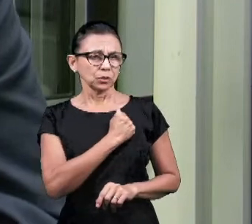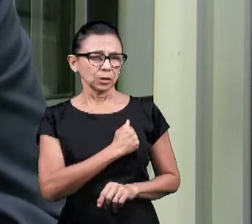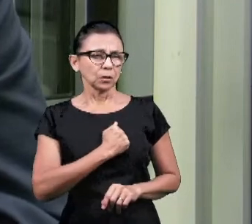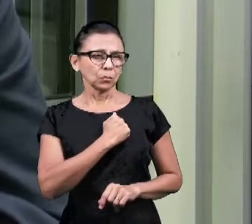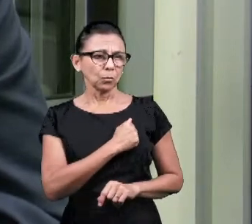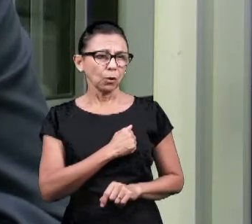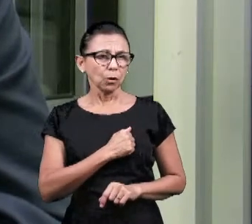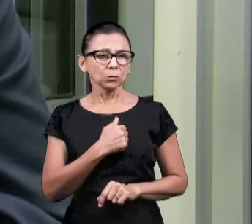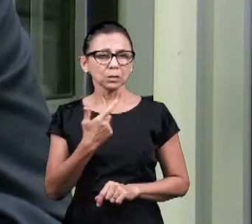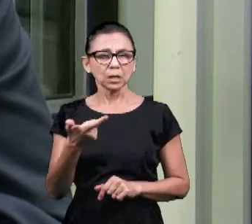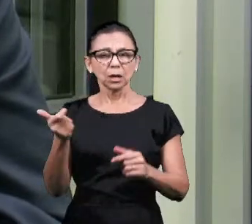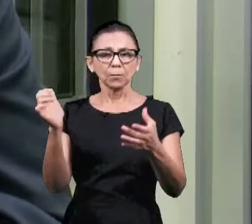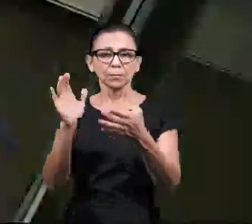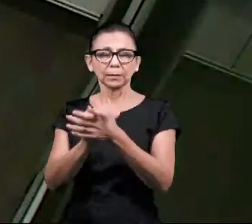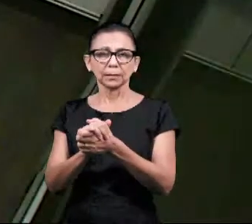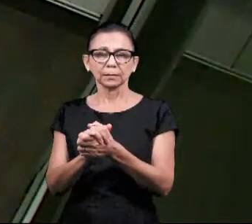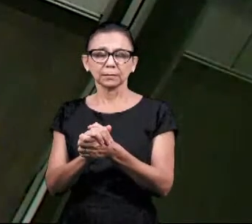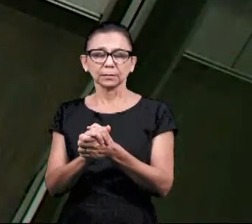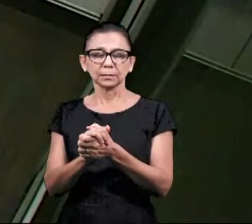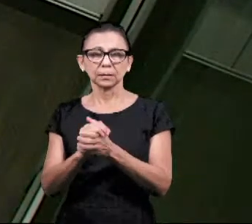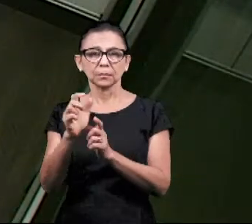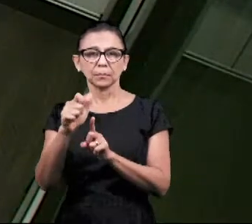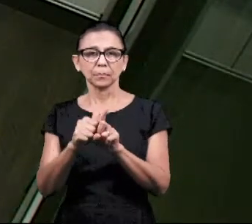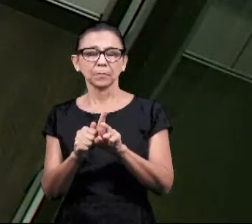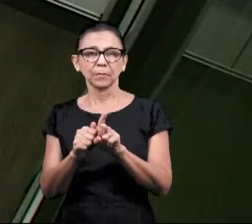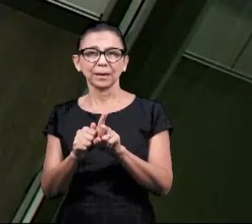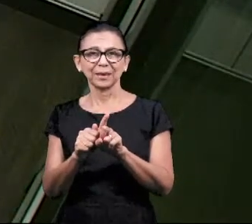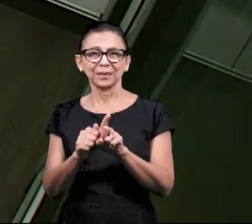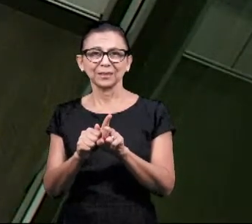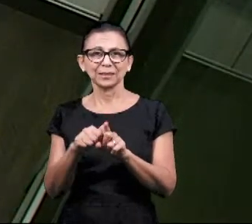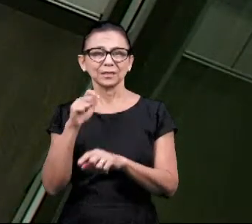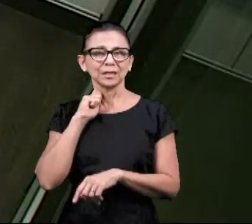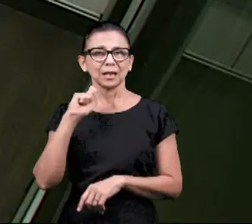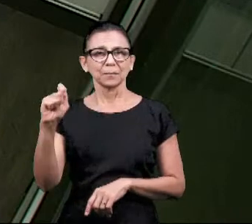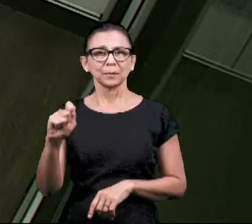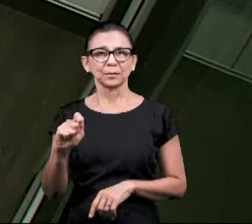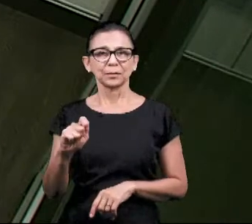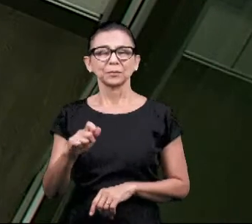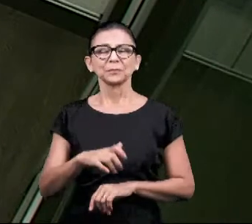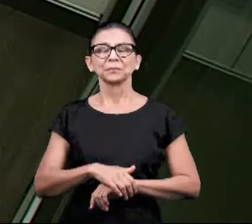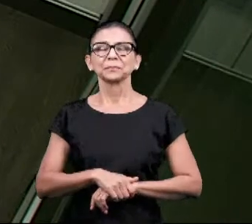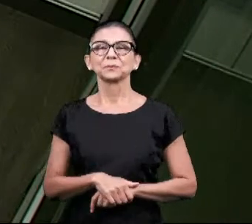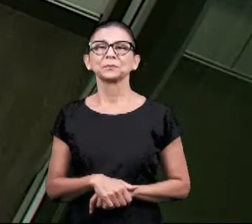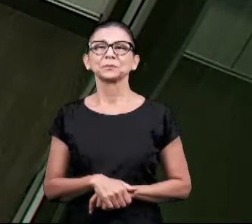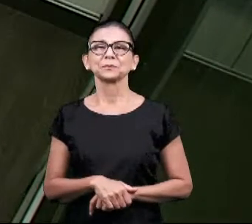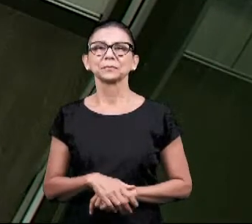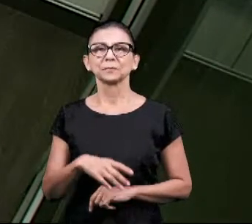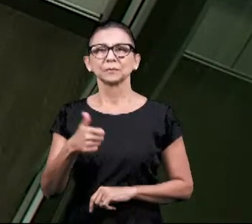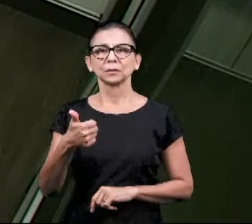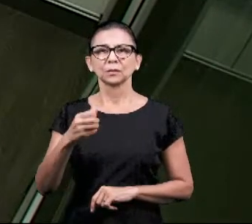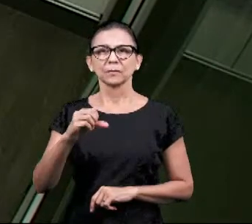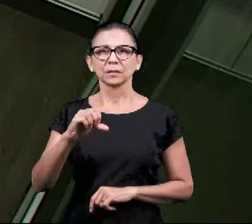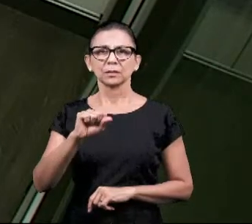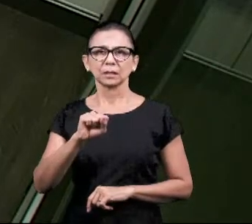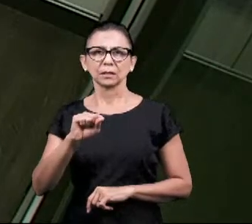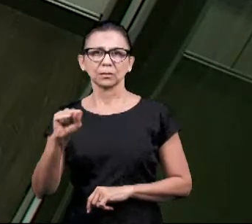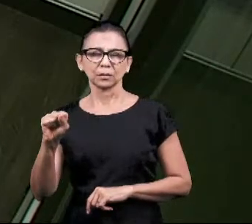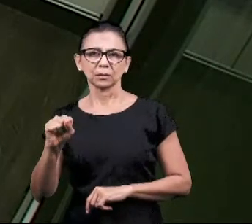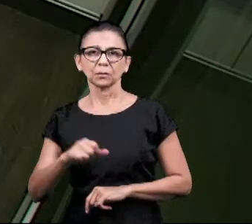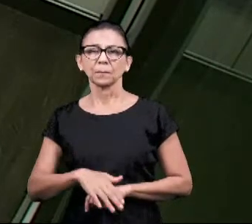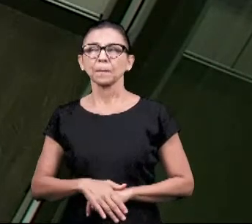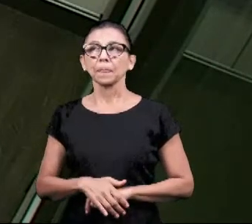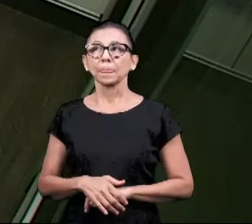A esposa Cláudia, né? Cláudia, as filhas Ana Cláudia, Mariana, né? Exatamente. Louvado seja o nome do Senhor. E me casei